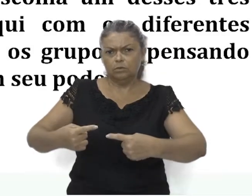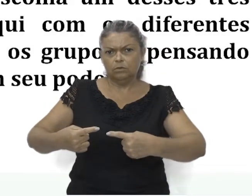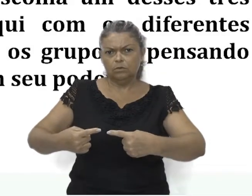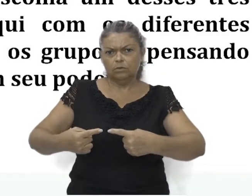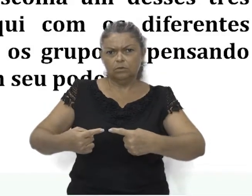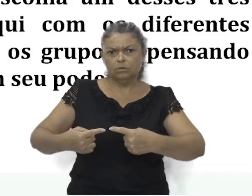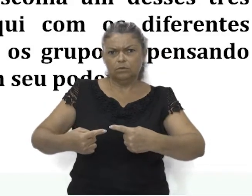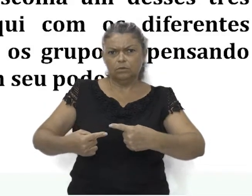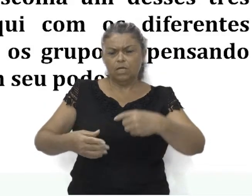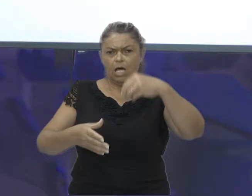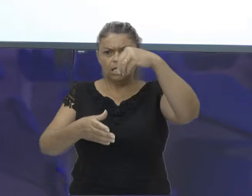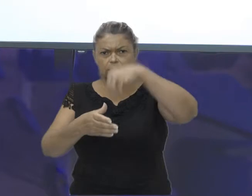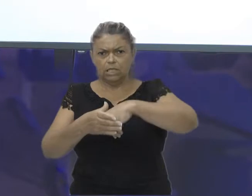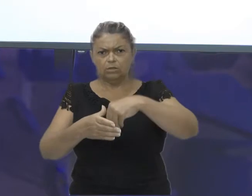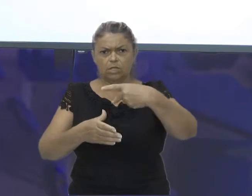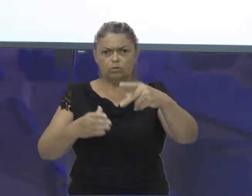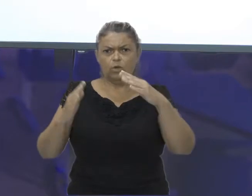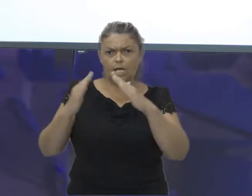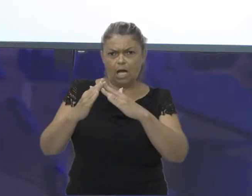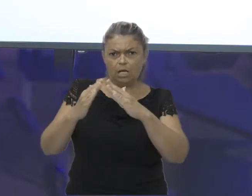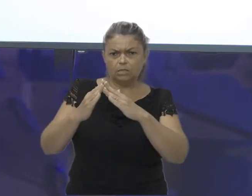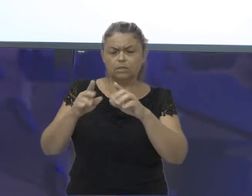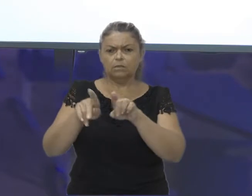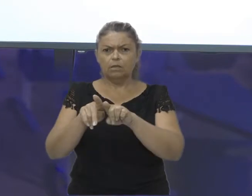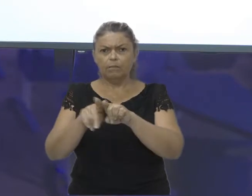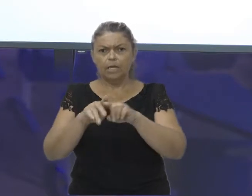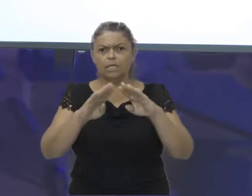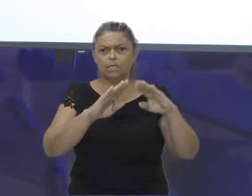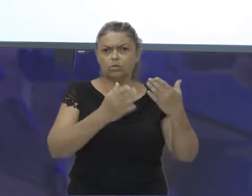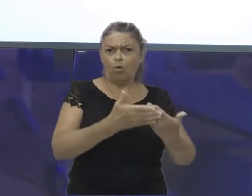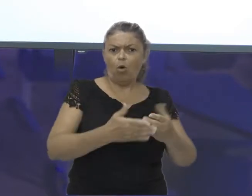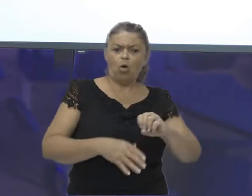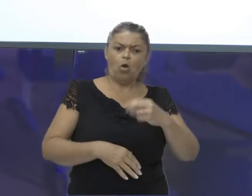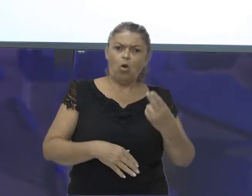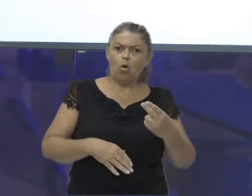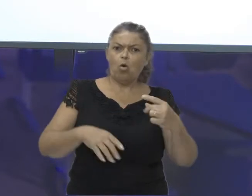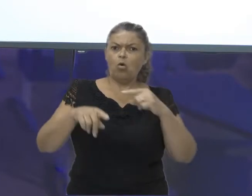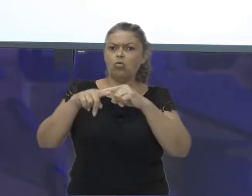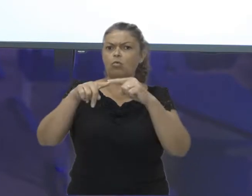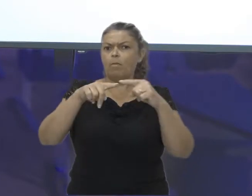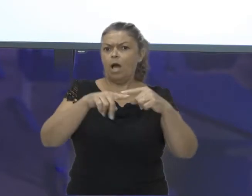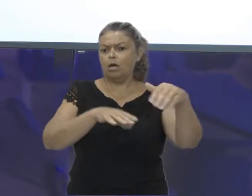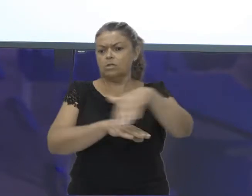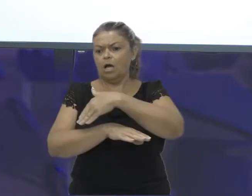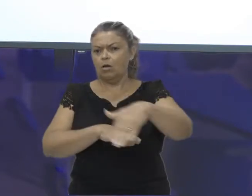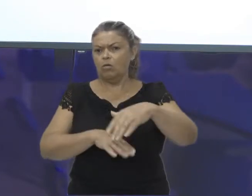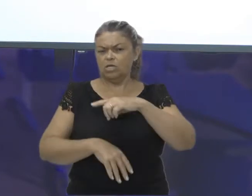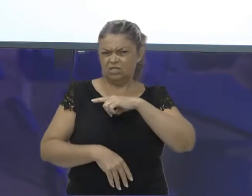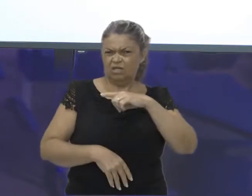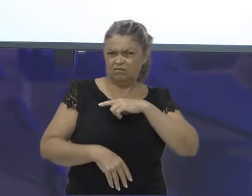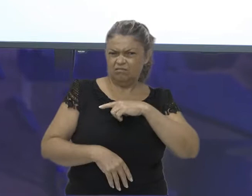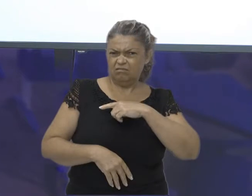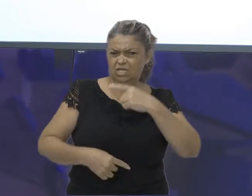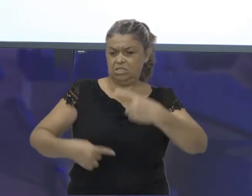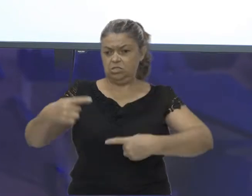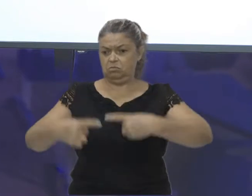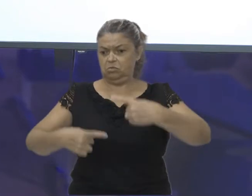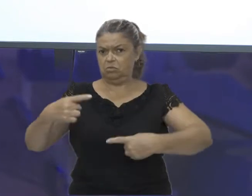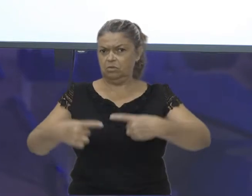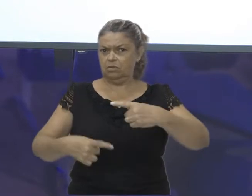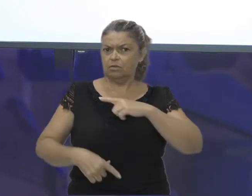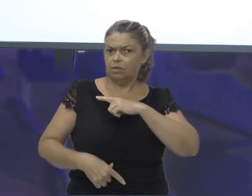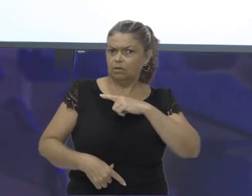casa, na escola ou dentro do seu bairro? Reflete aí, gente, um pouquinho comigo. Se